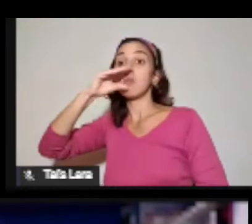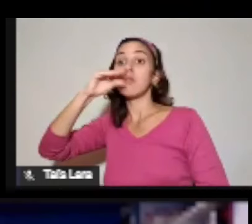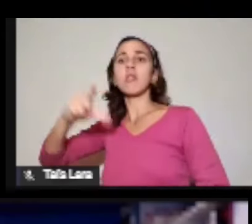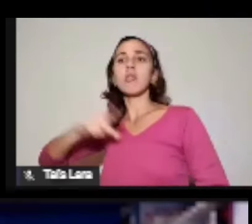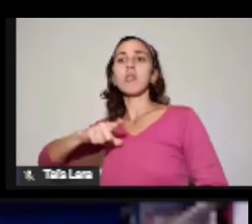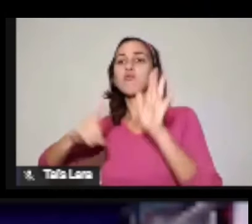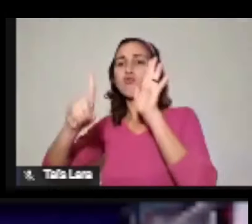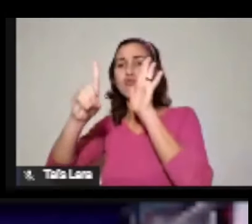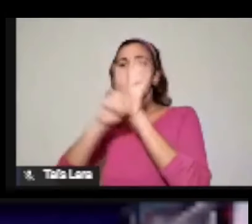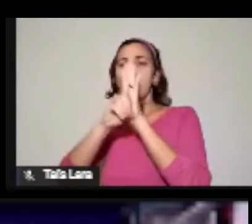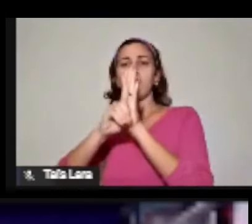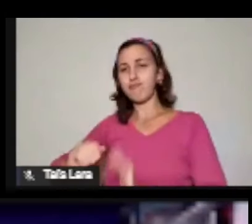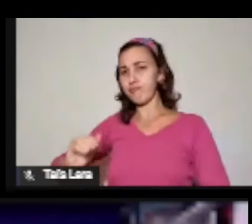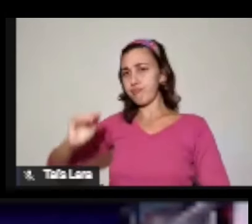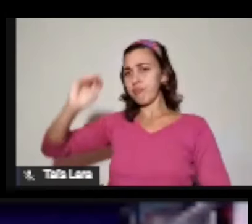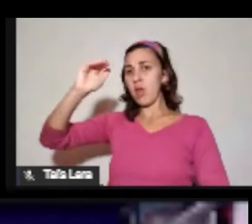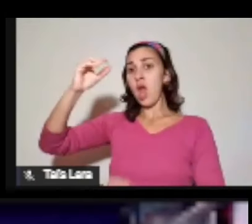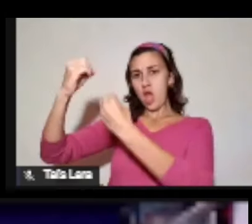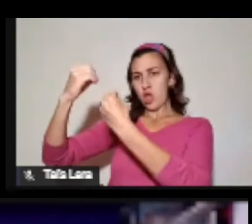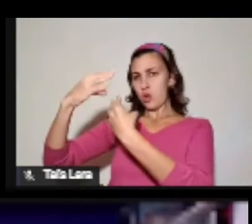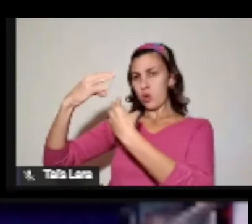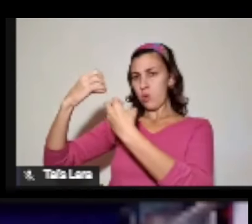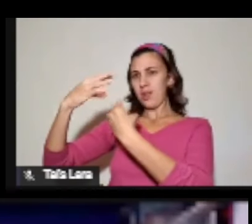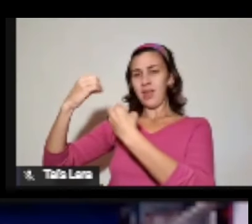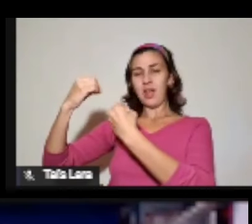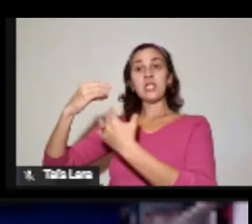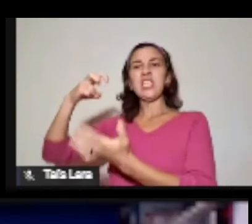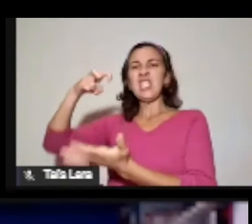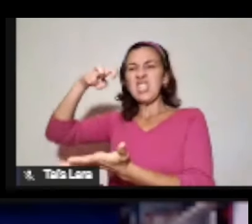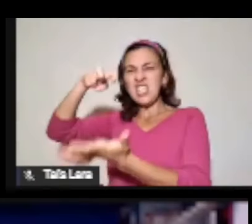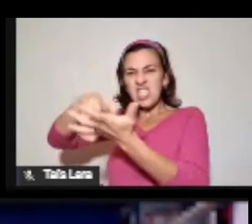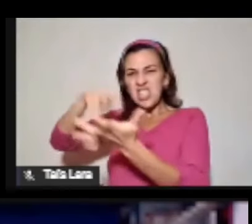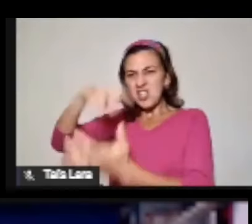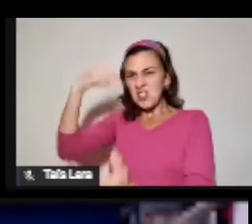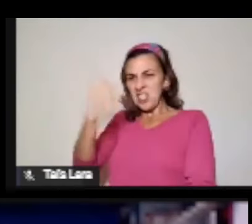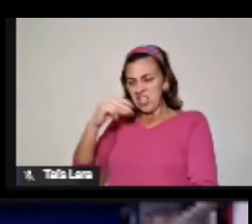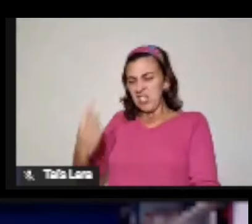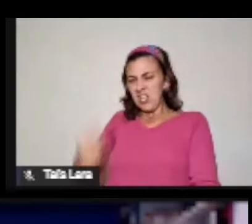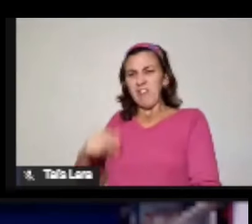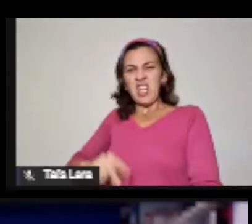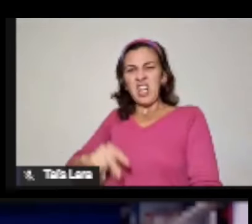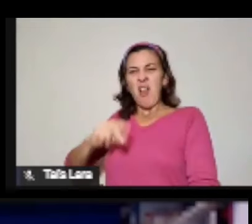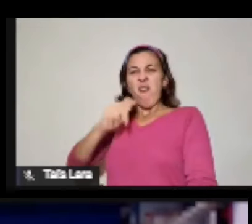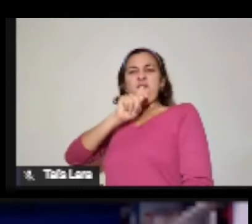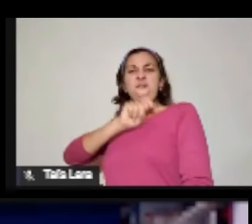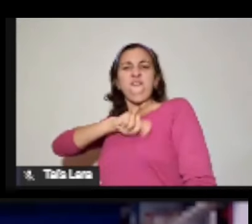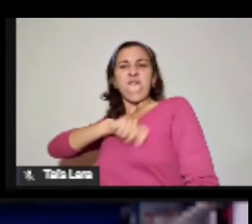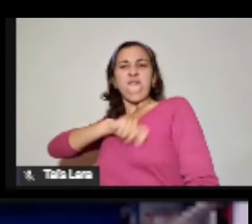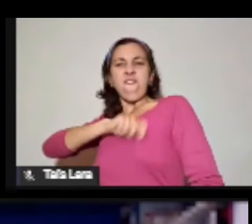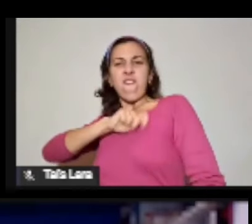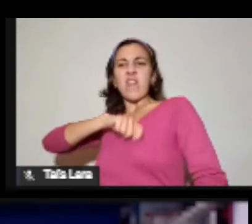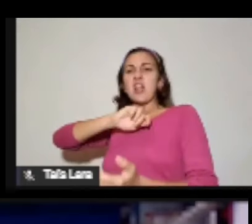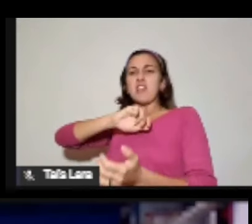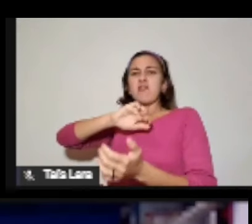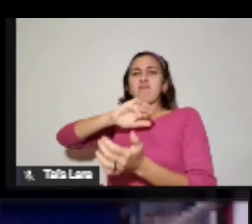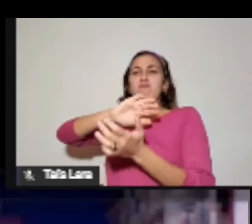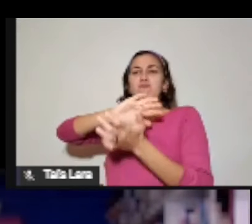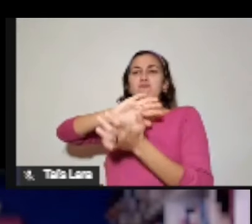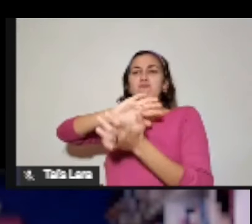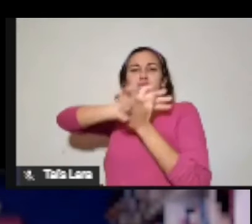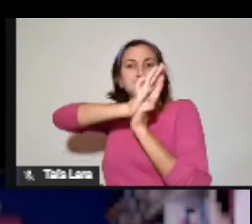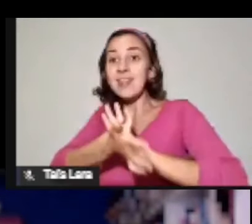de tratamento cruel ou degradante. E o que, que isso quer dizer? Castigo físico é a ação